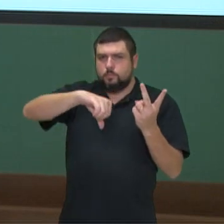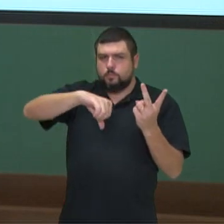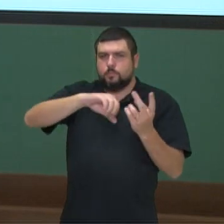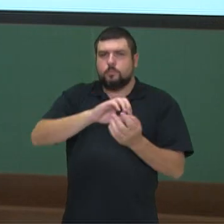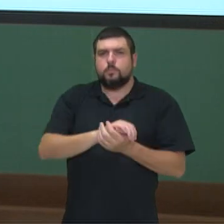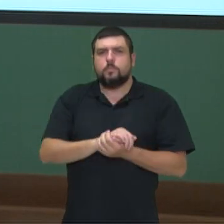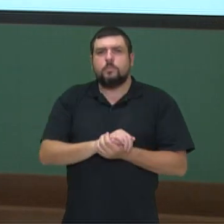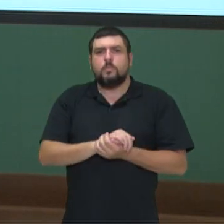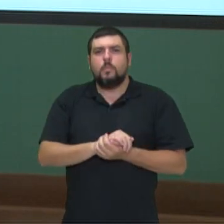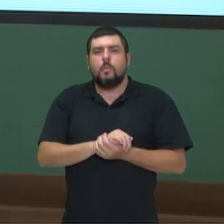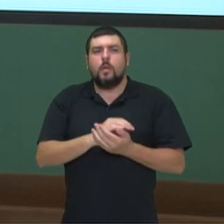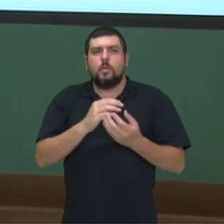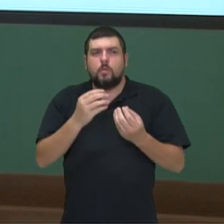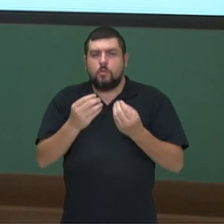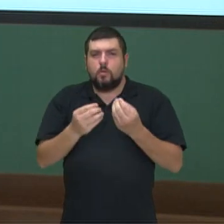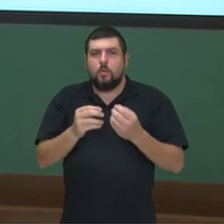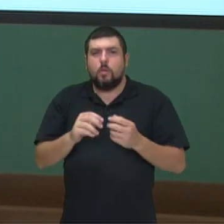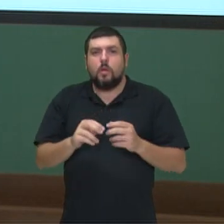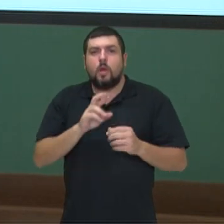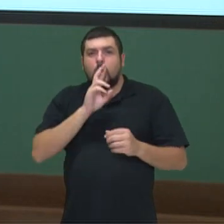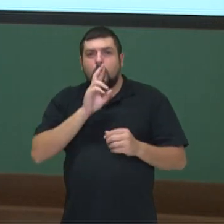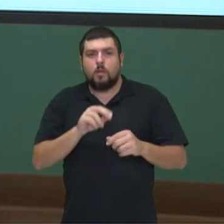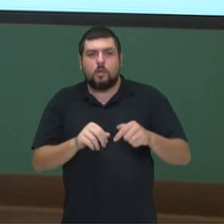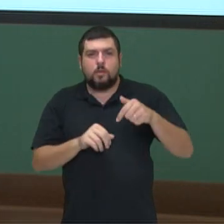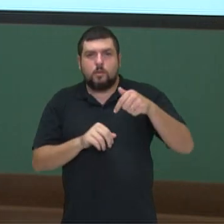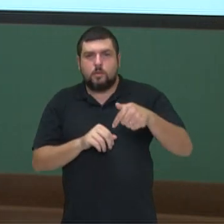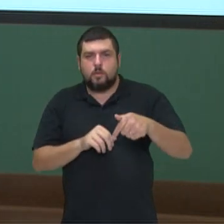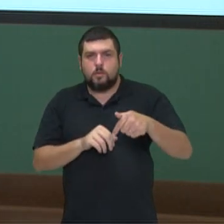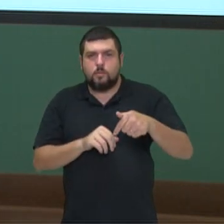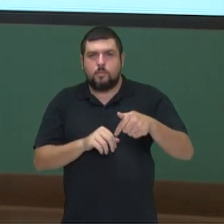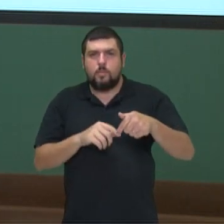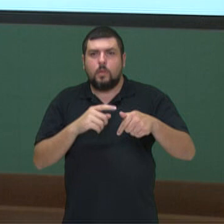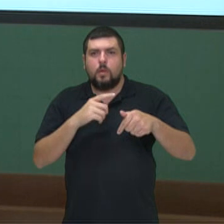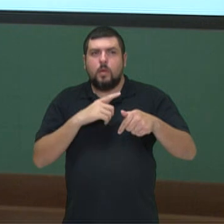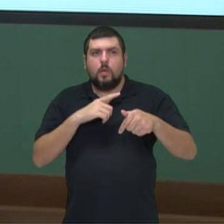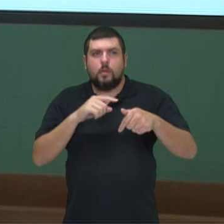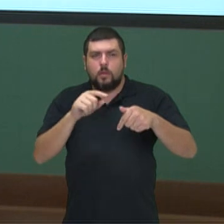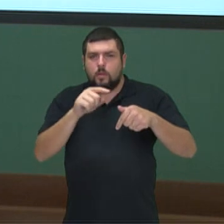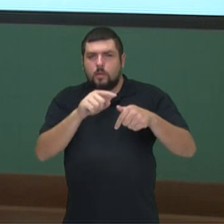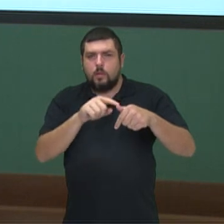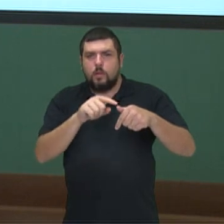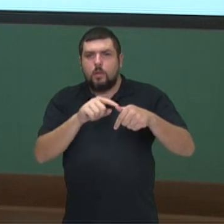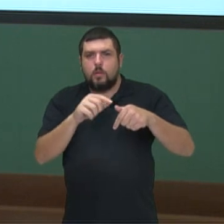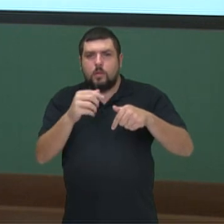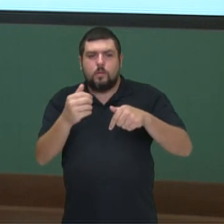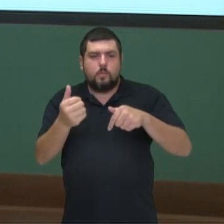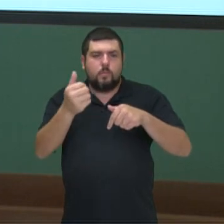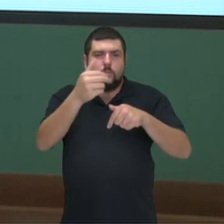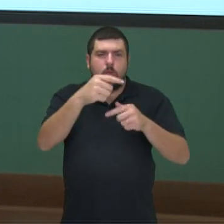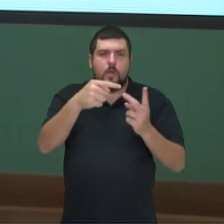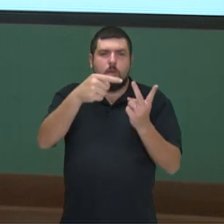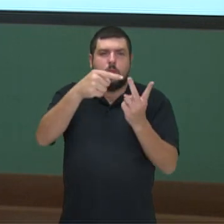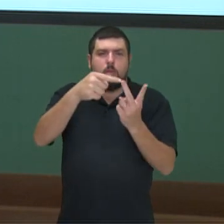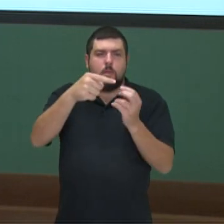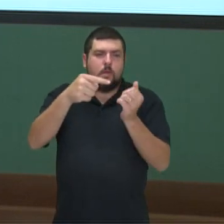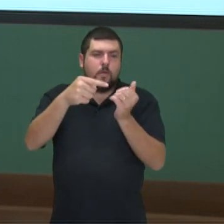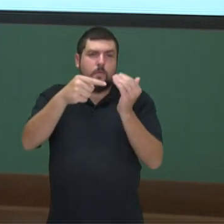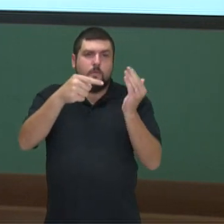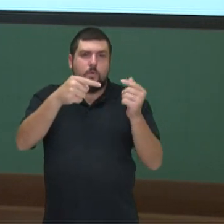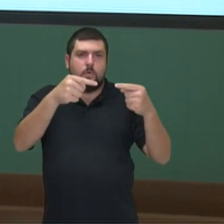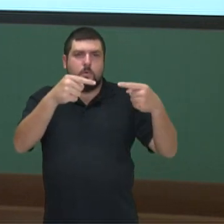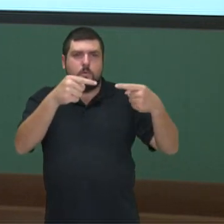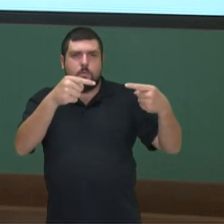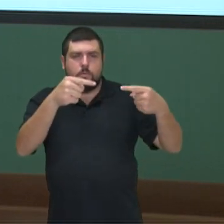de 49, que é 7. E como eu tenho um sinalzinho de menos lá fora, esse sinalzinho de menos, né, lá